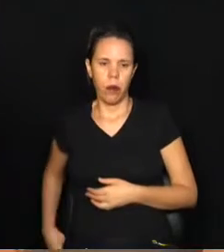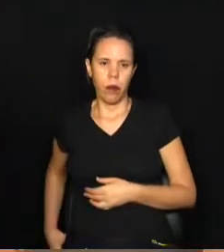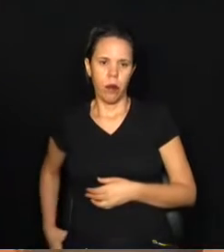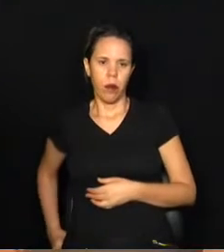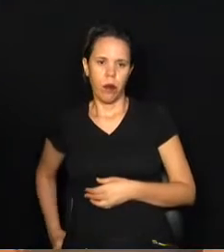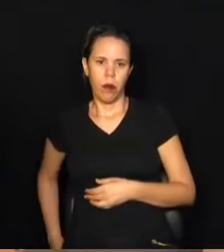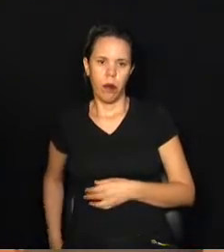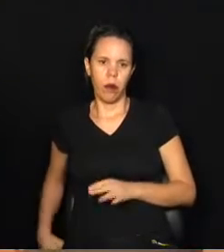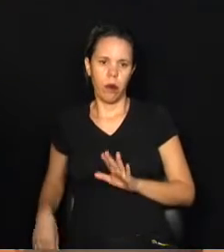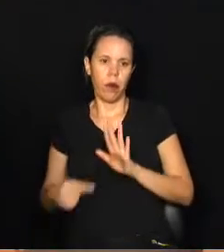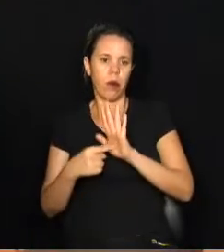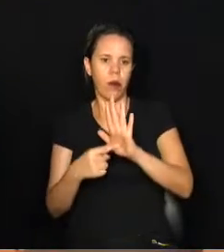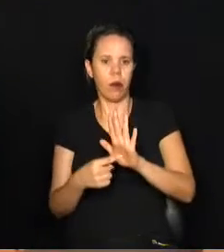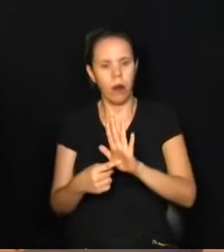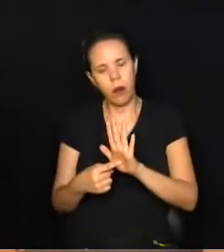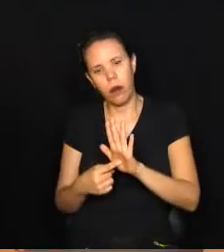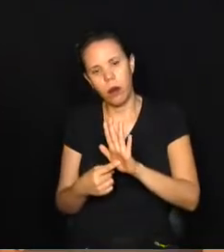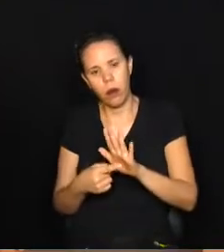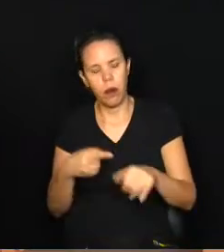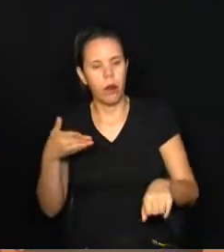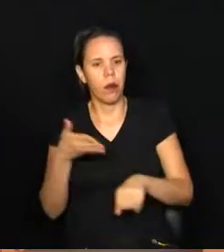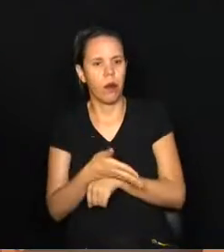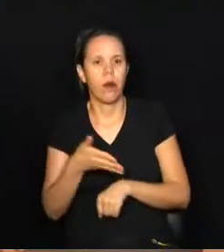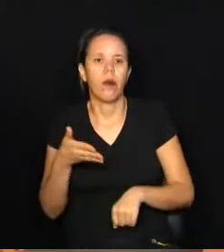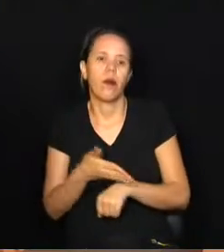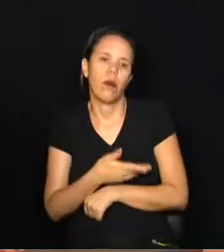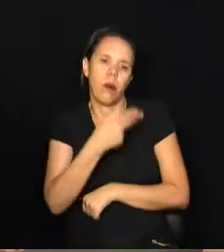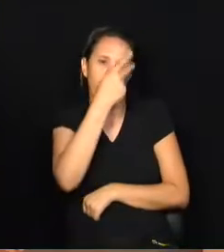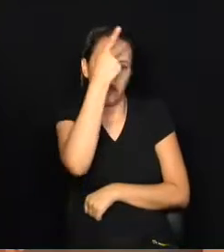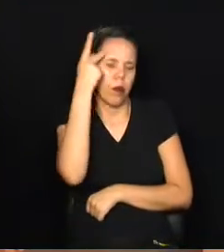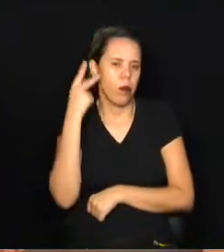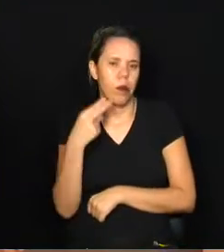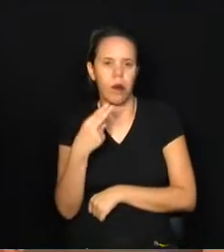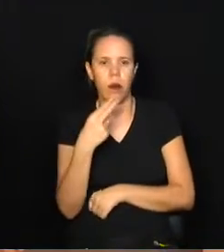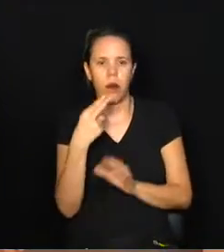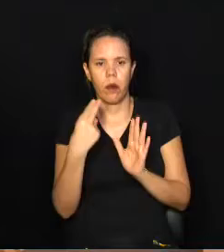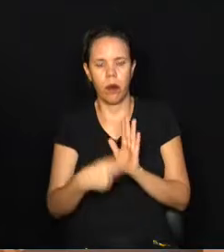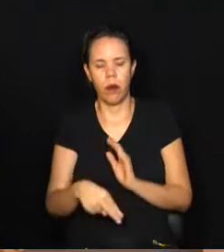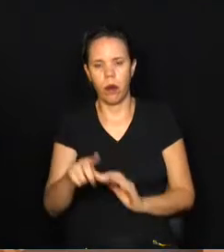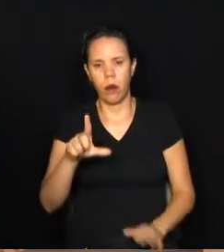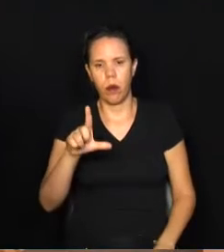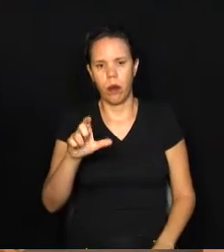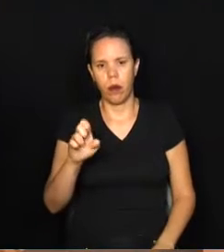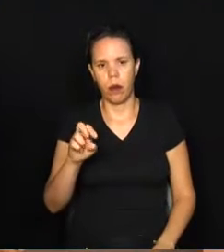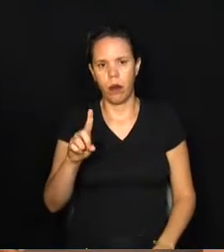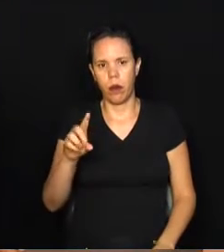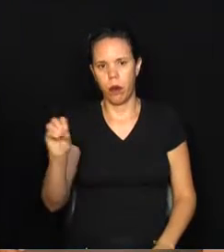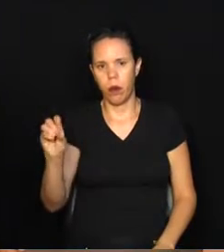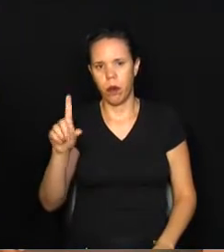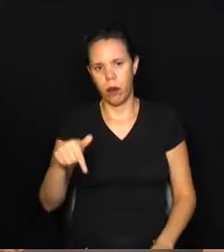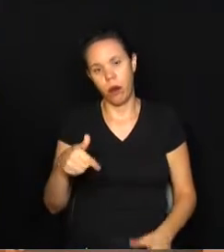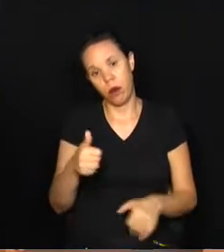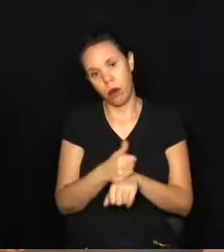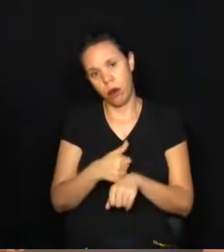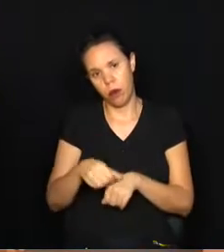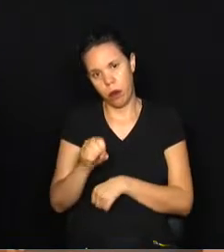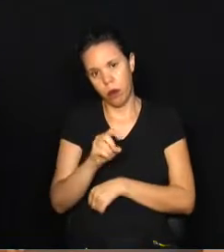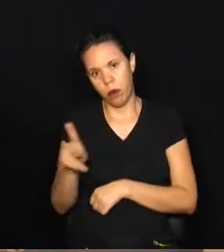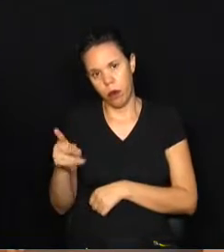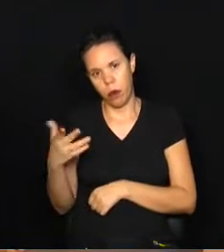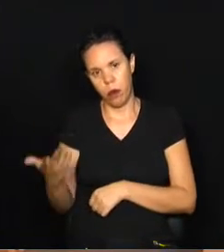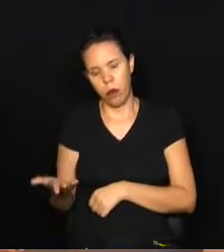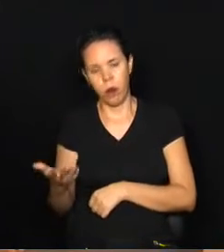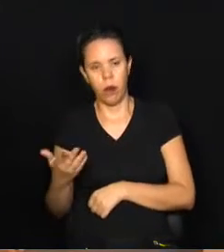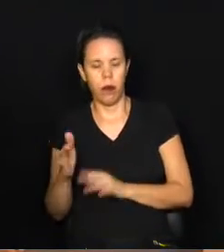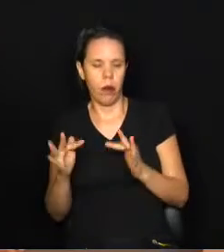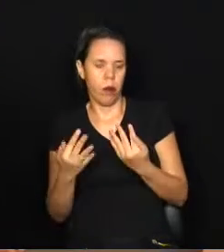aqui uma participação de uma pessoa por nome Leandro Baron, deve ser optometrista, ou